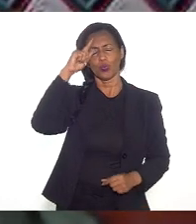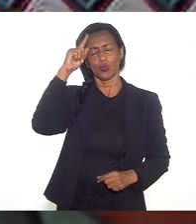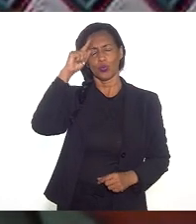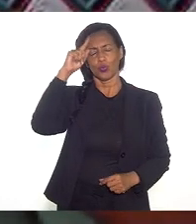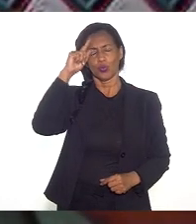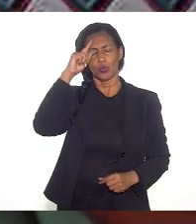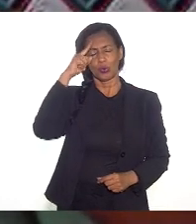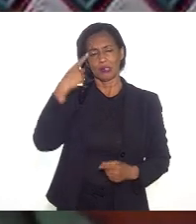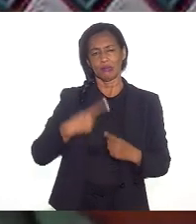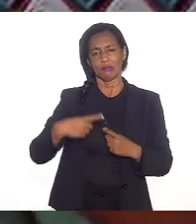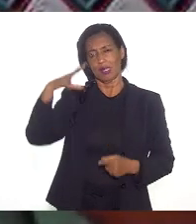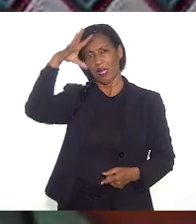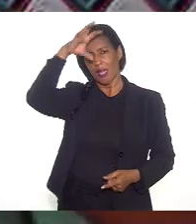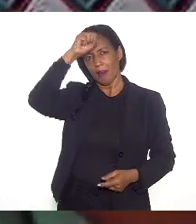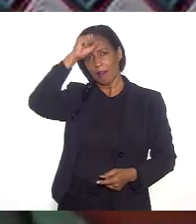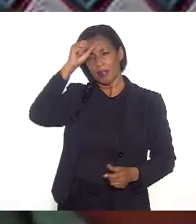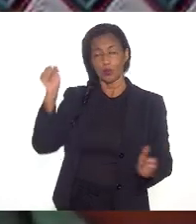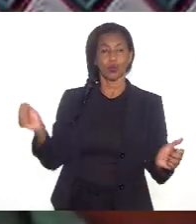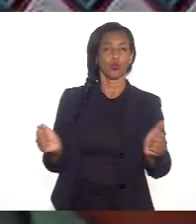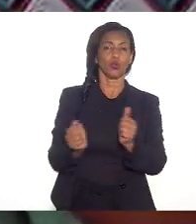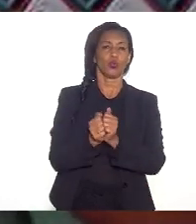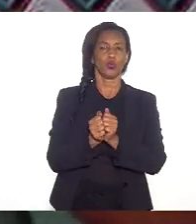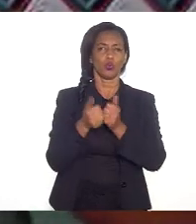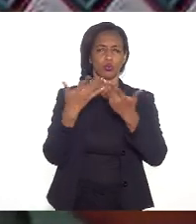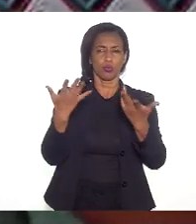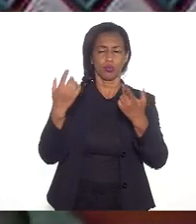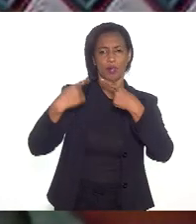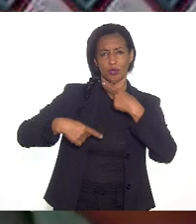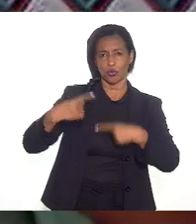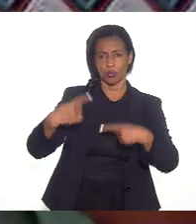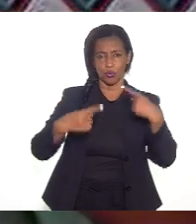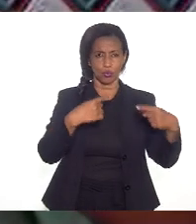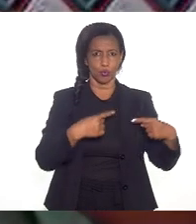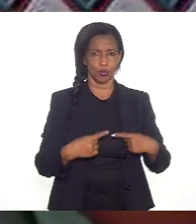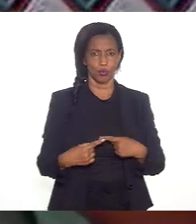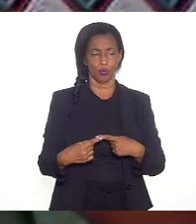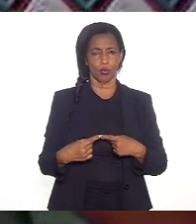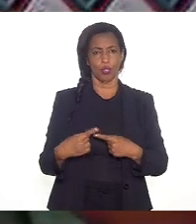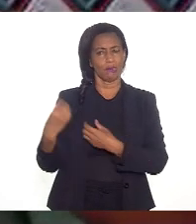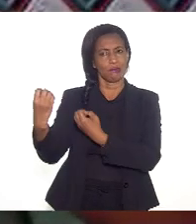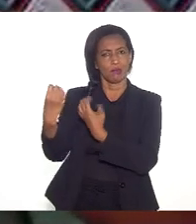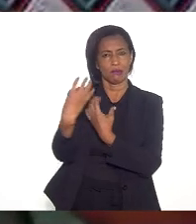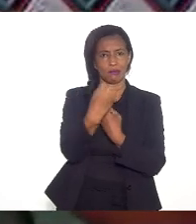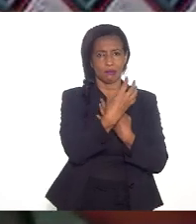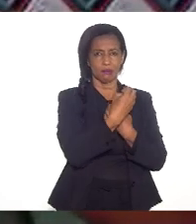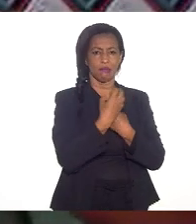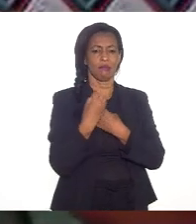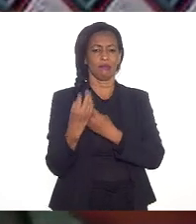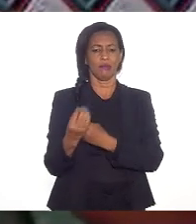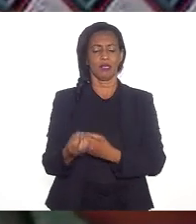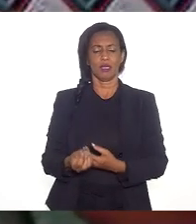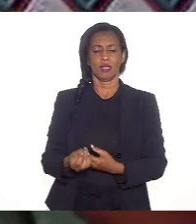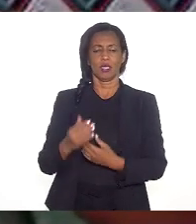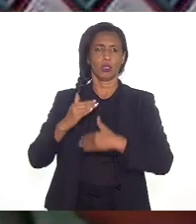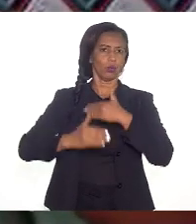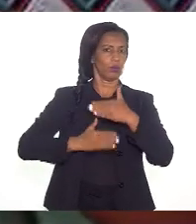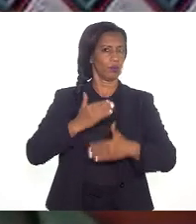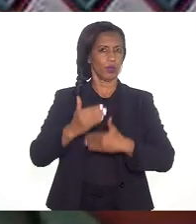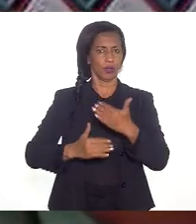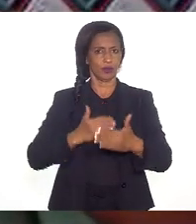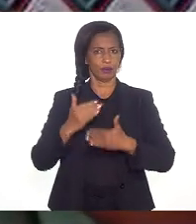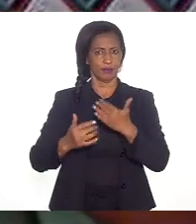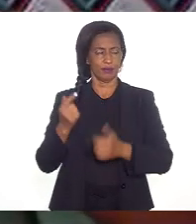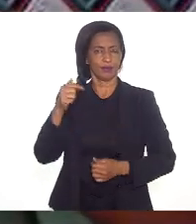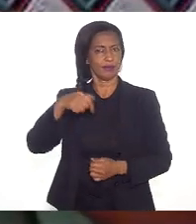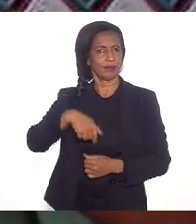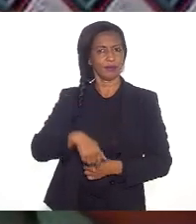pelo aprendizado aqui com Vossas Excelências, nas discussões, nas orientações e em todo o processo